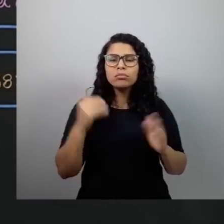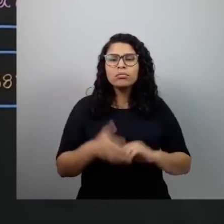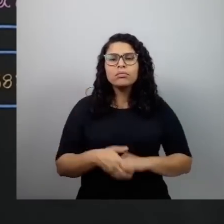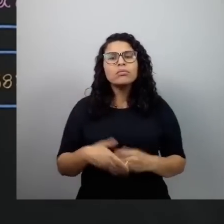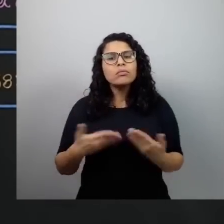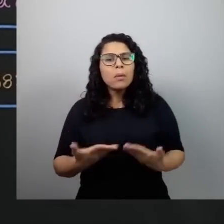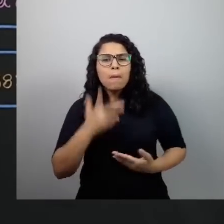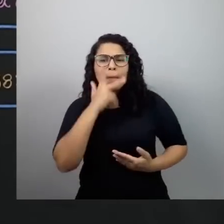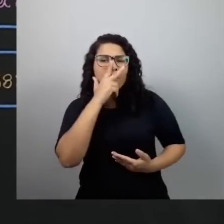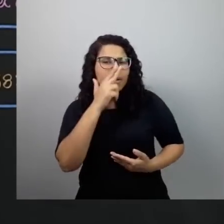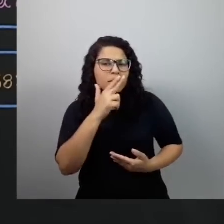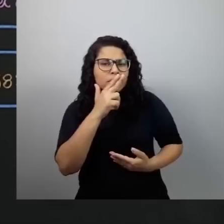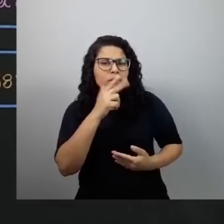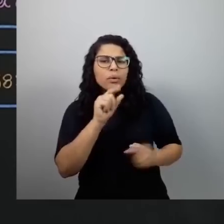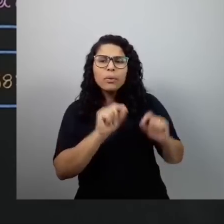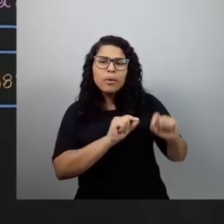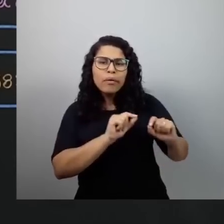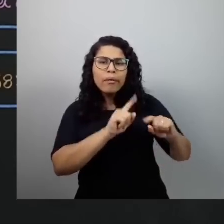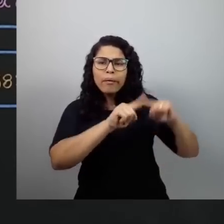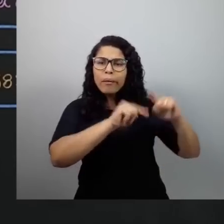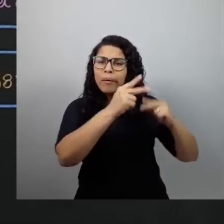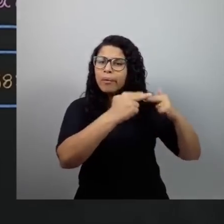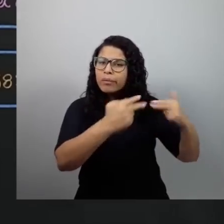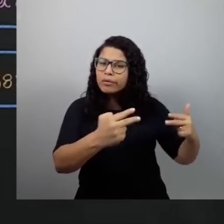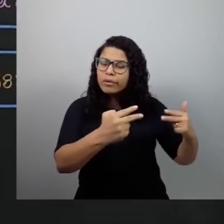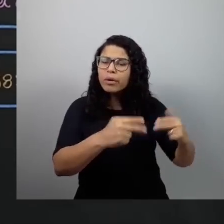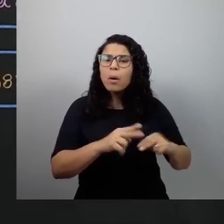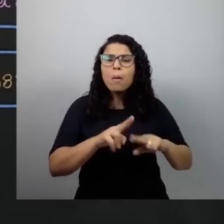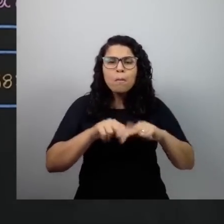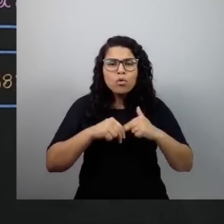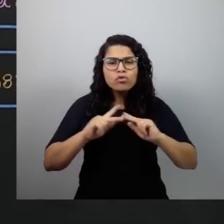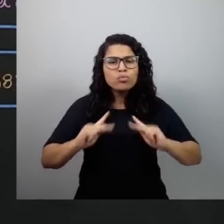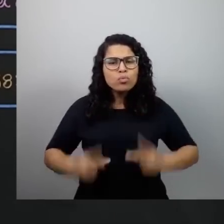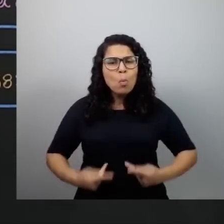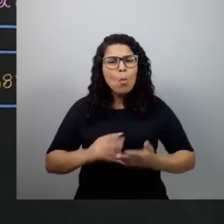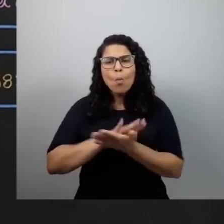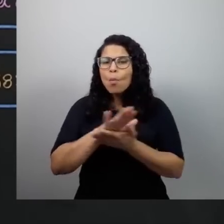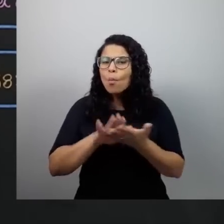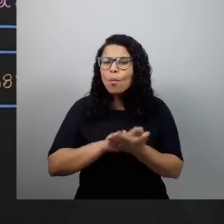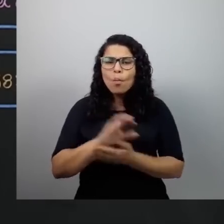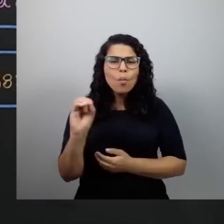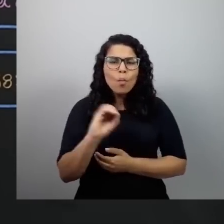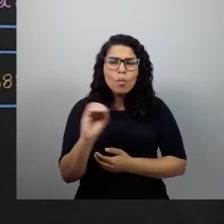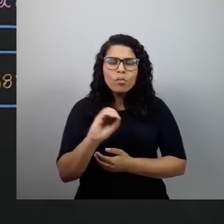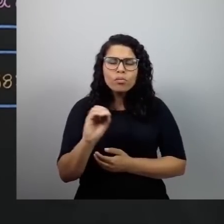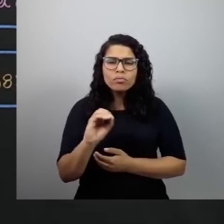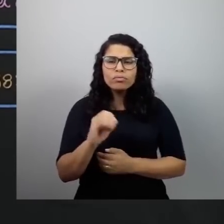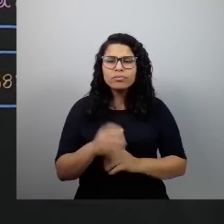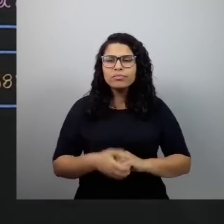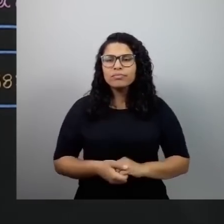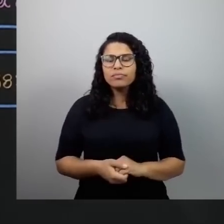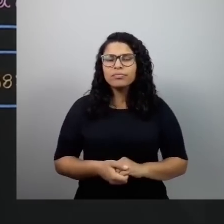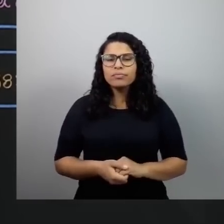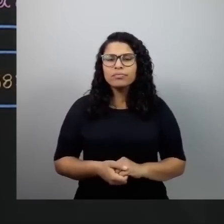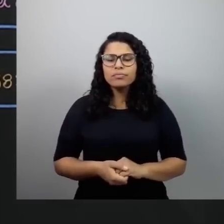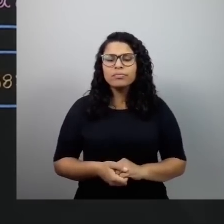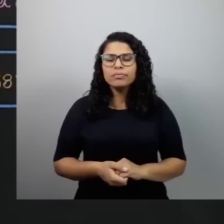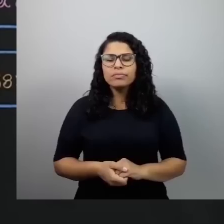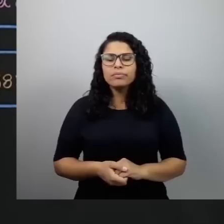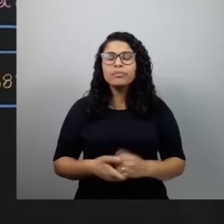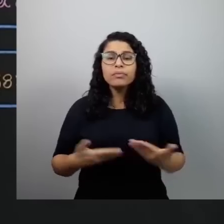pessoas eram tratadas como mercadorias, por isso desumano, né? Ou seja, não era tratado como humano.